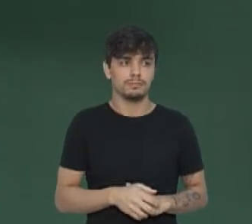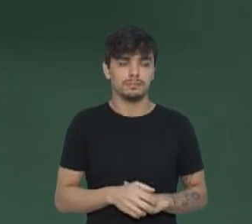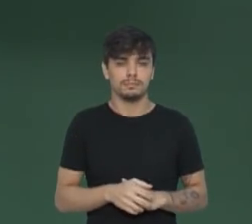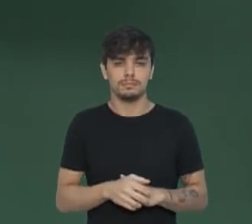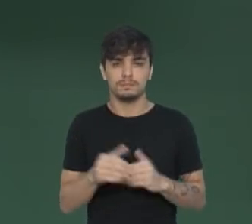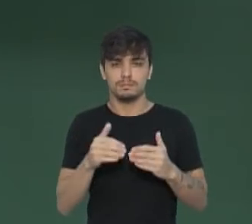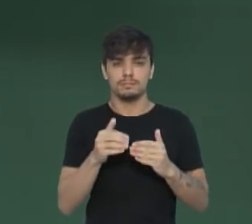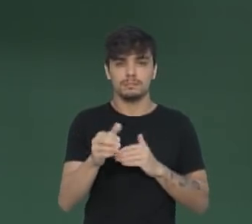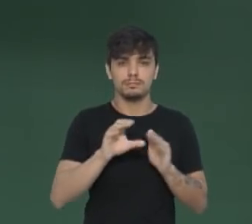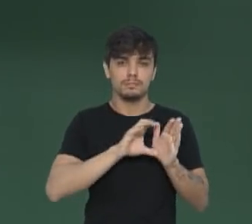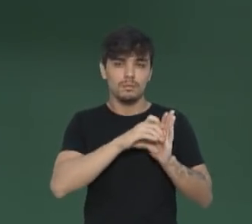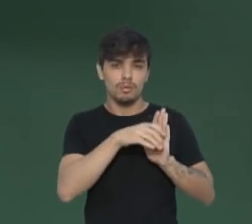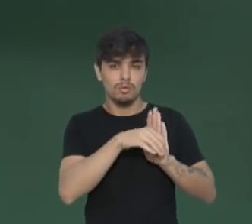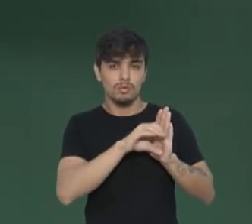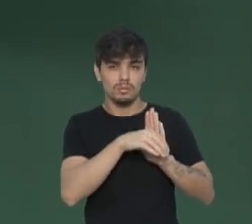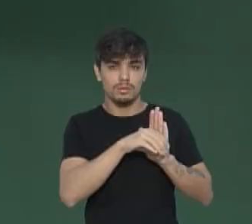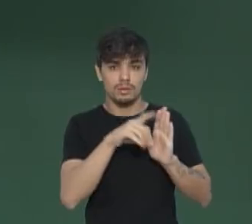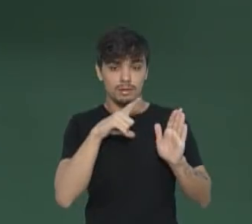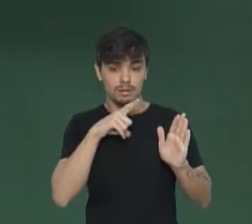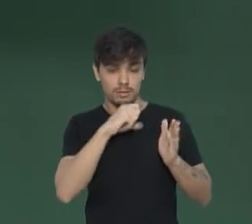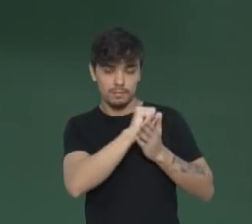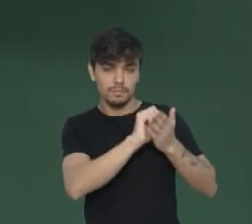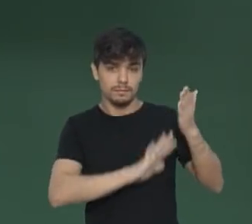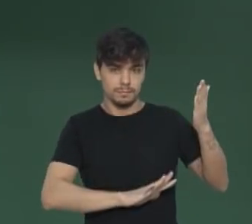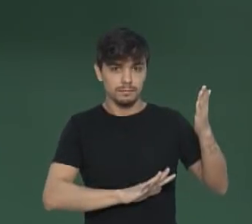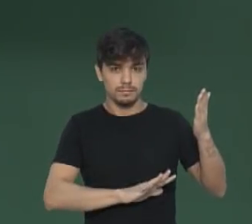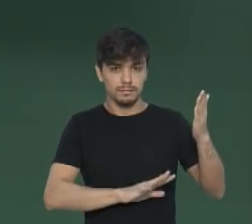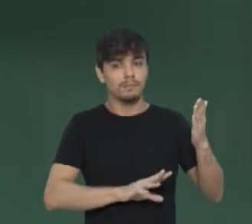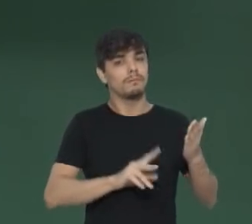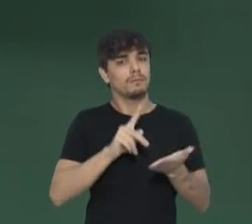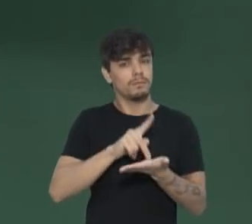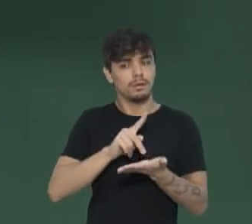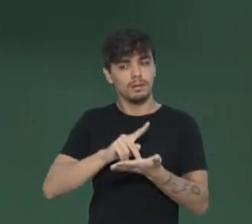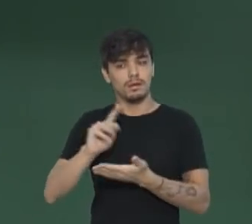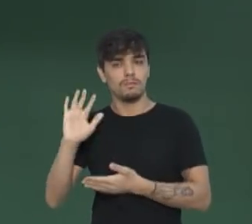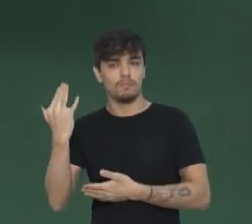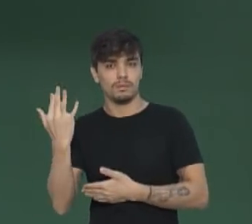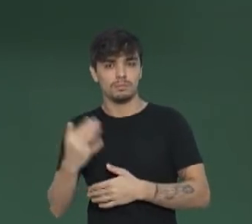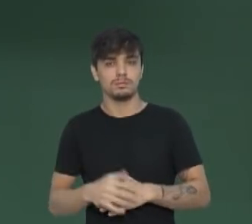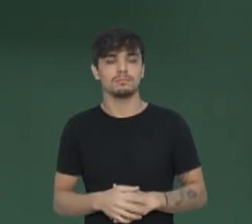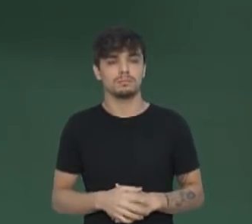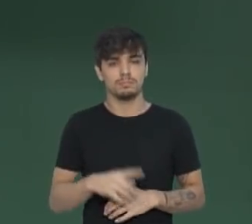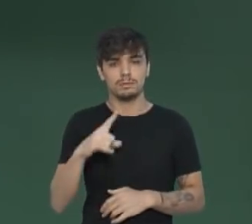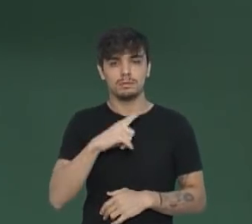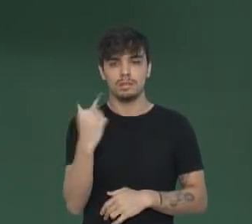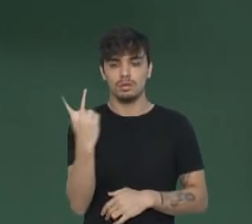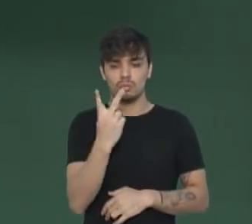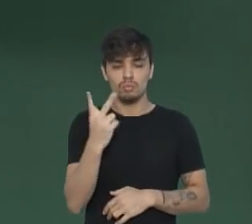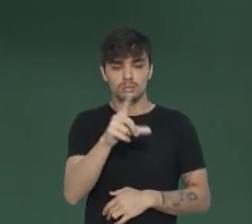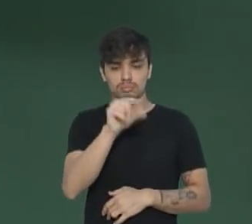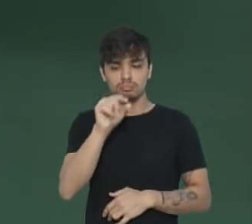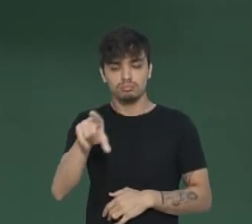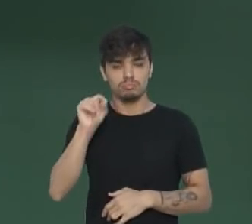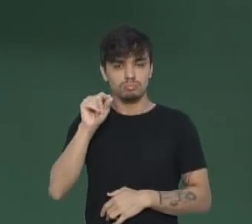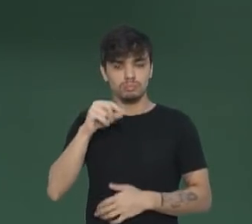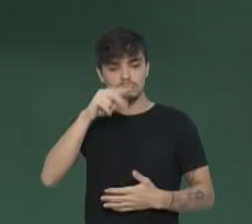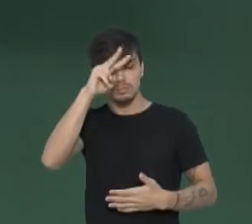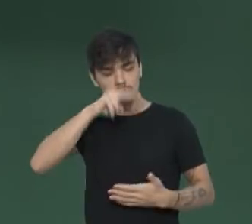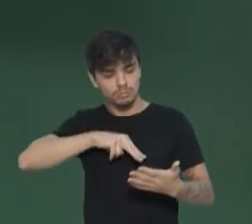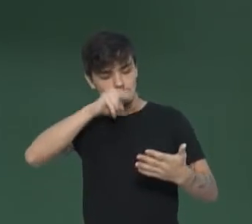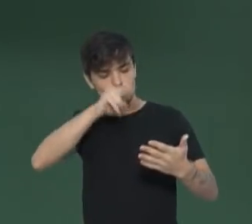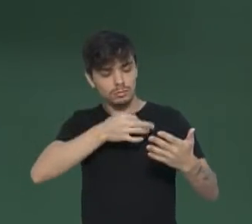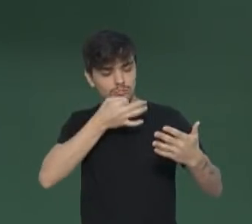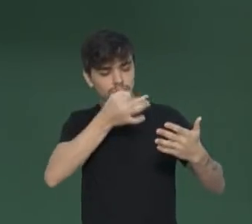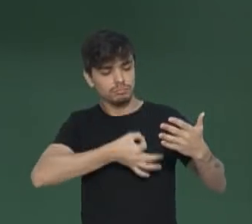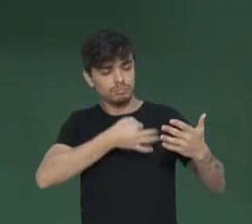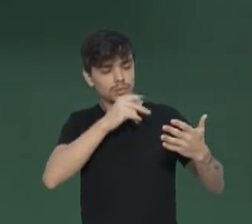nós analisamos até aqui, né, um exercício sobre o verdadeiro e falso, tá? Coloquei duas afirmativas ali, né, dois exercícios para você julgar se é verdadeiro